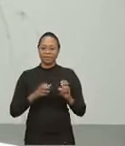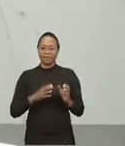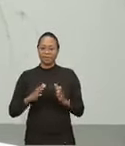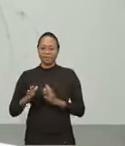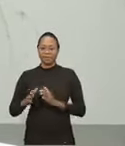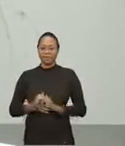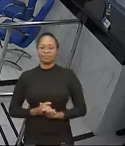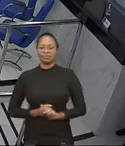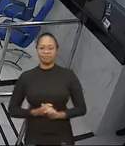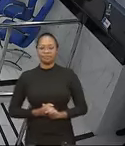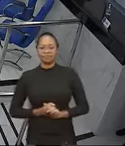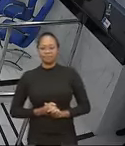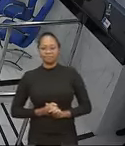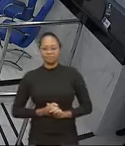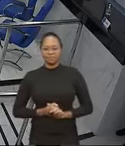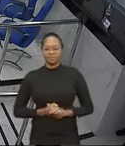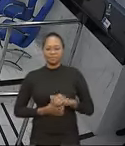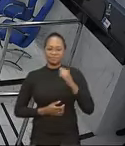senhor primeiro secretário.